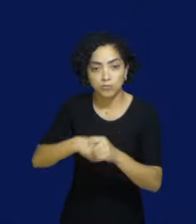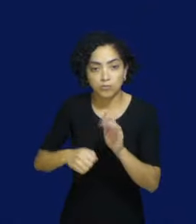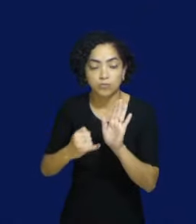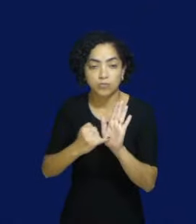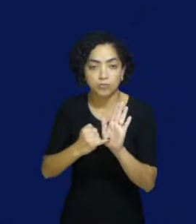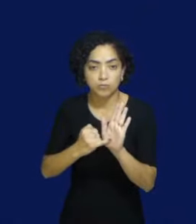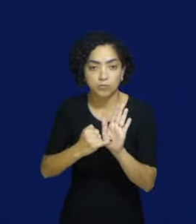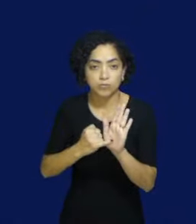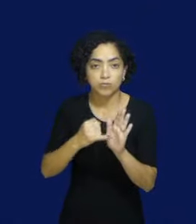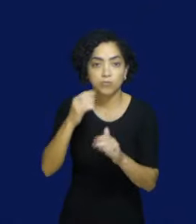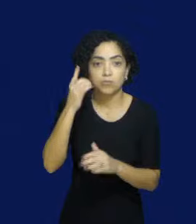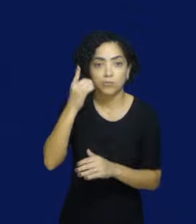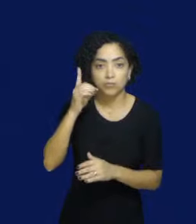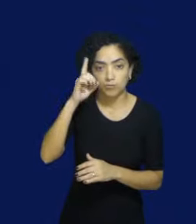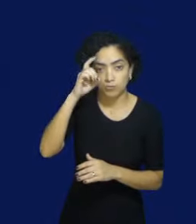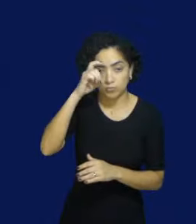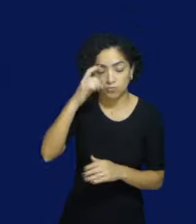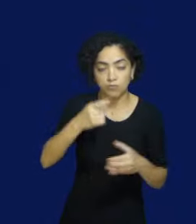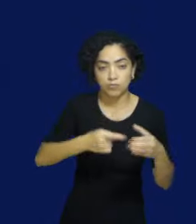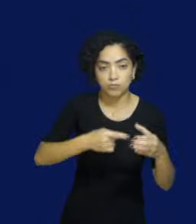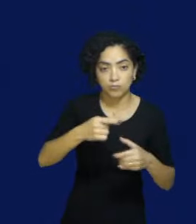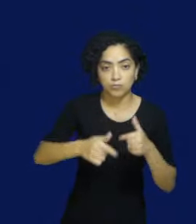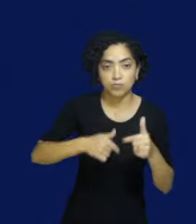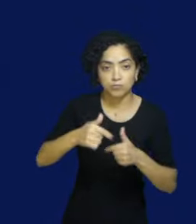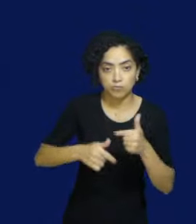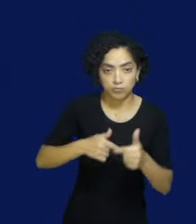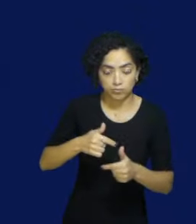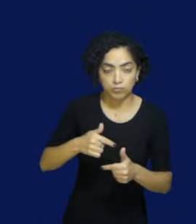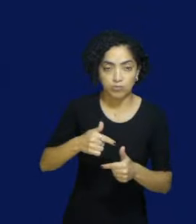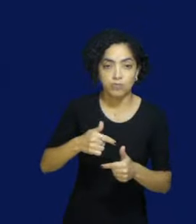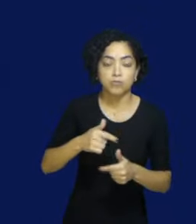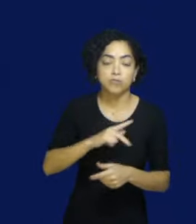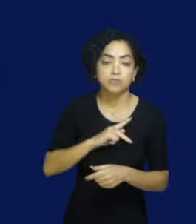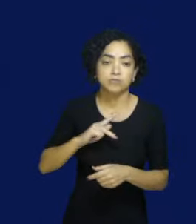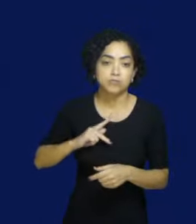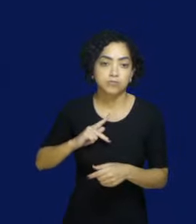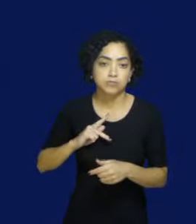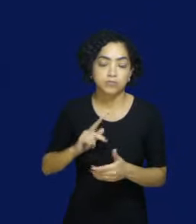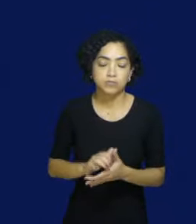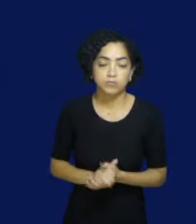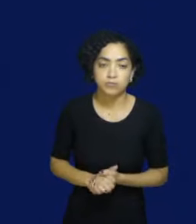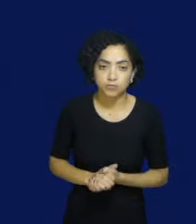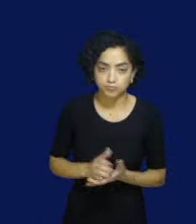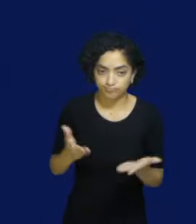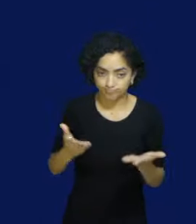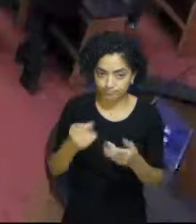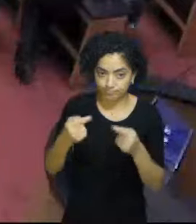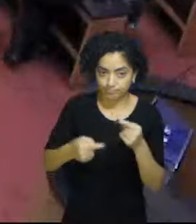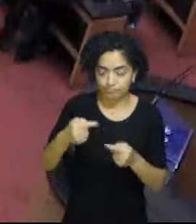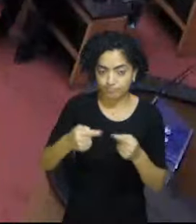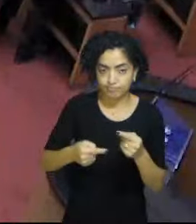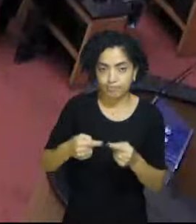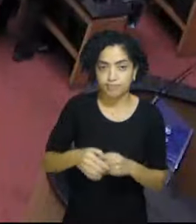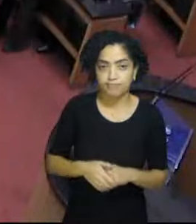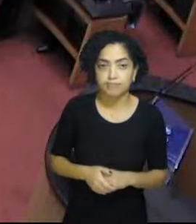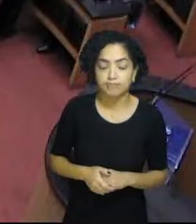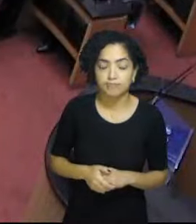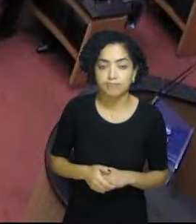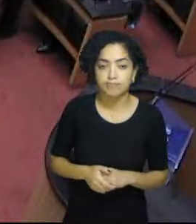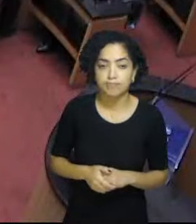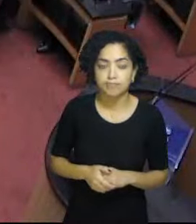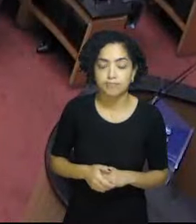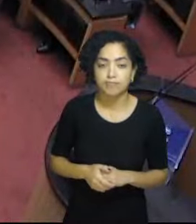Marcos Vieira, Comissão de Trabalho, Administração e Serviço Público, Relatoria, deputado Vonney Weber, em discussão. Não havendo quem queira